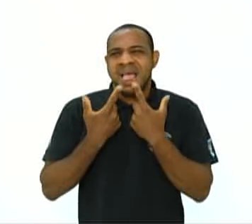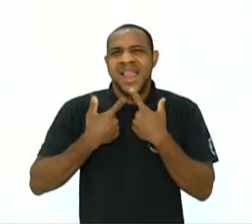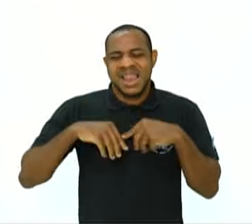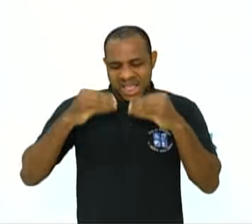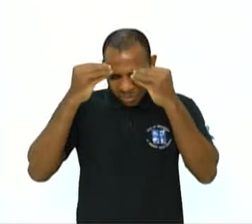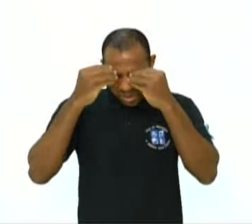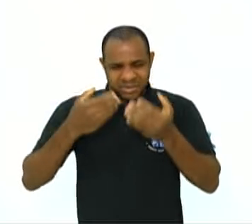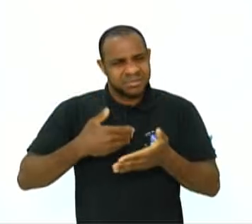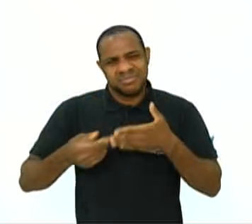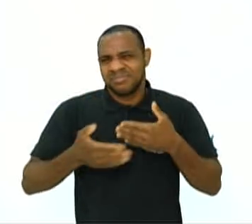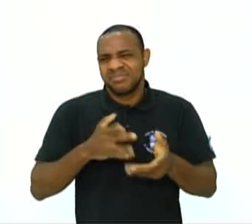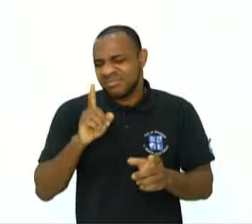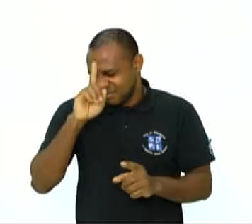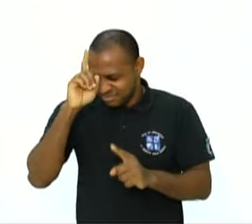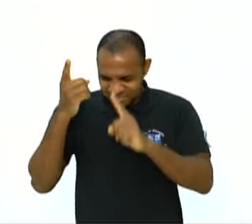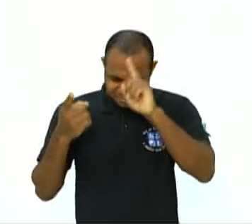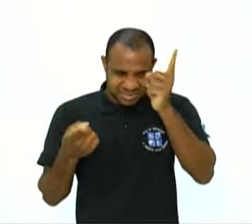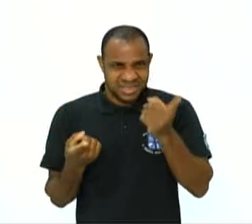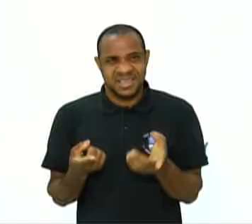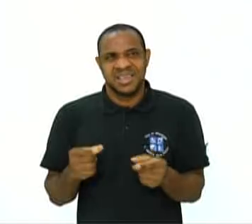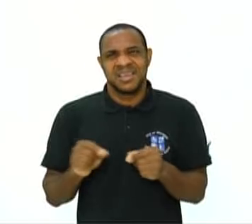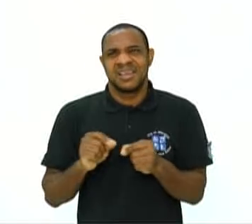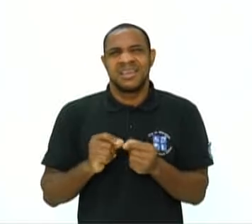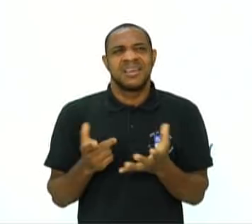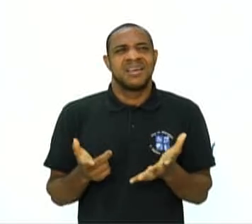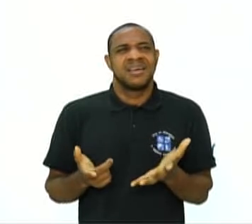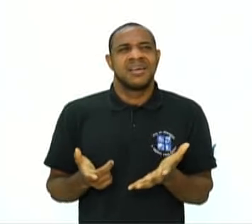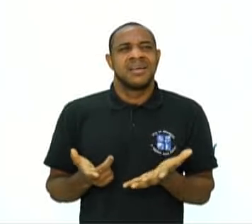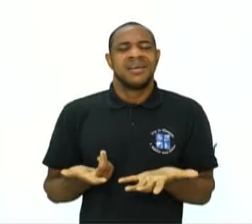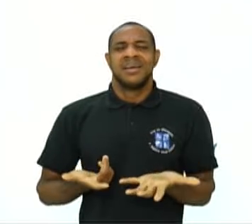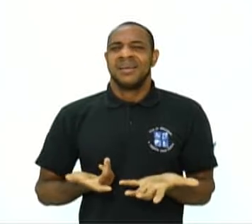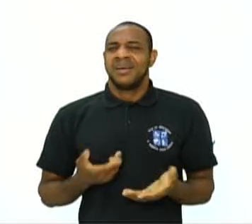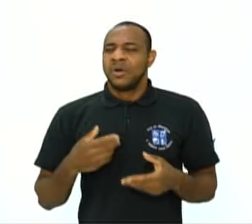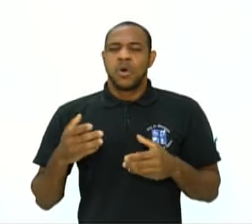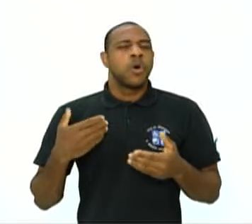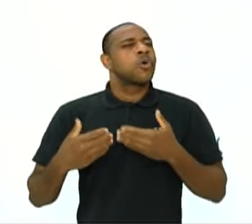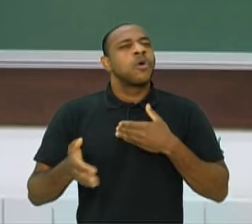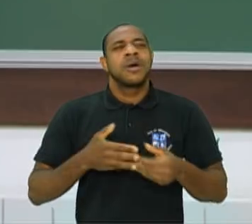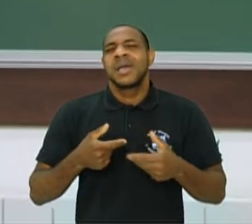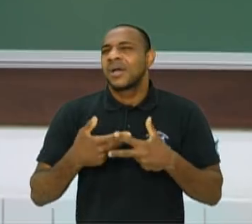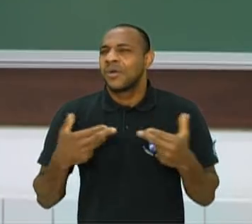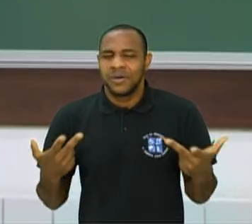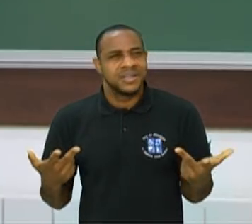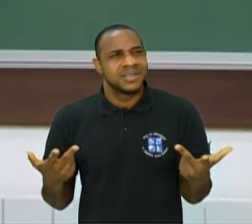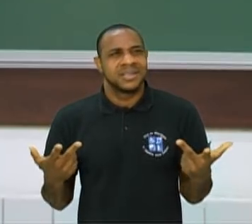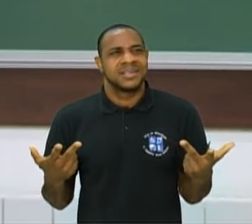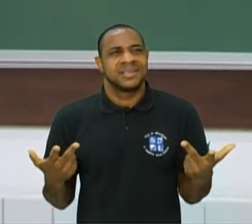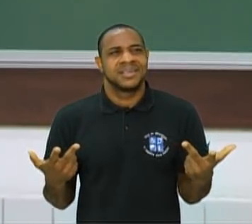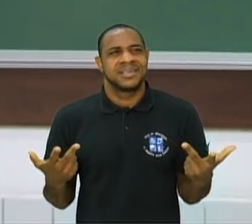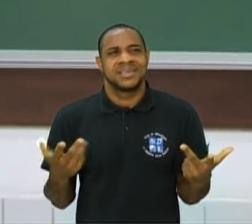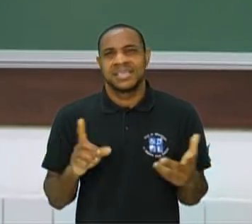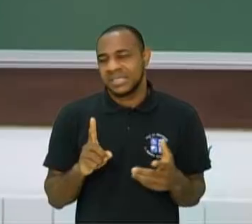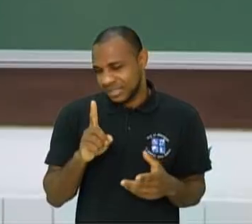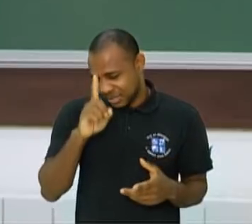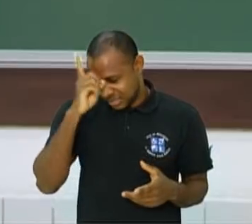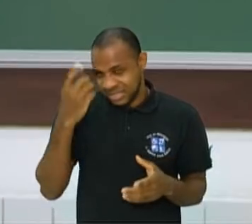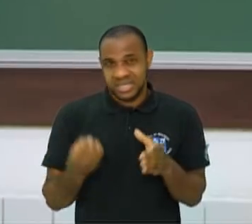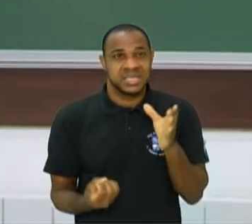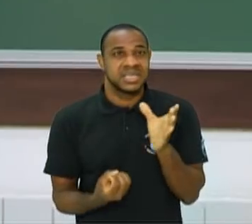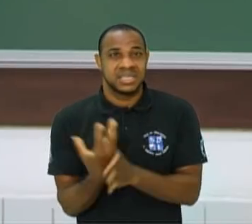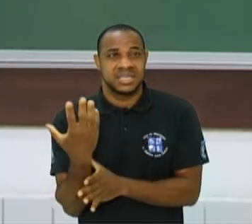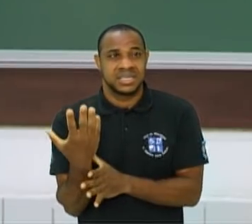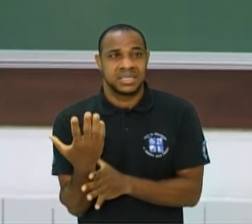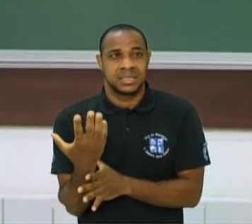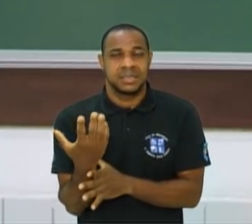você quiser criar, se quiser criar uma flora que aflora em vocês com retalhos, pode também, criem à